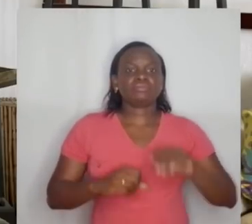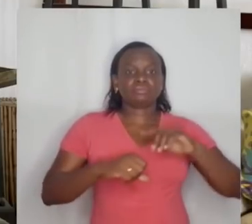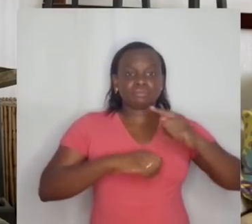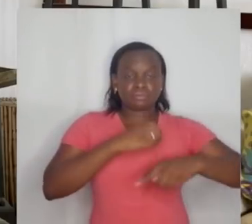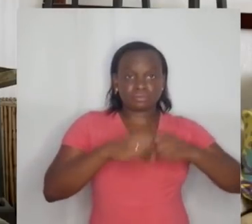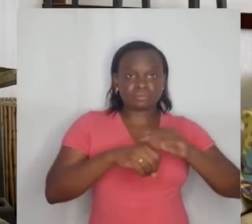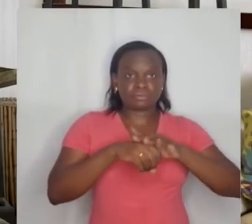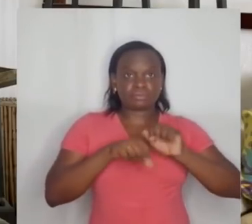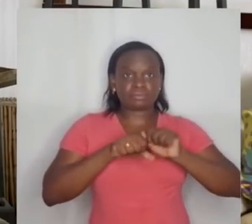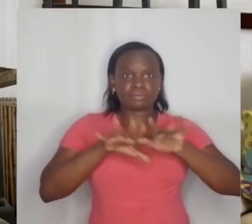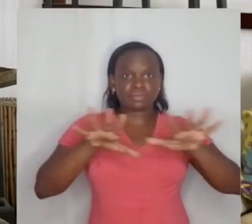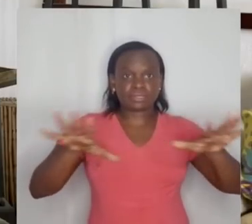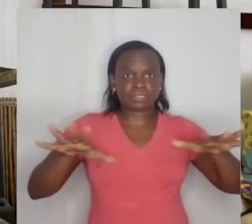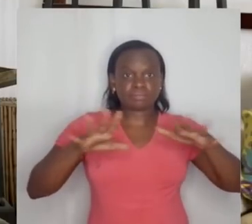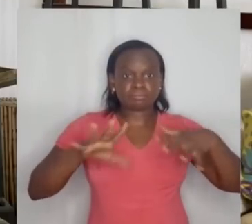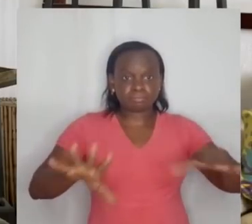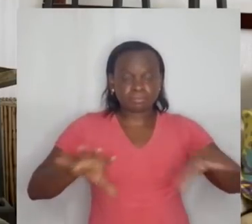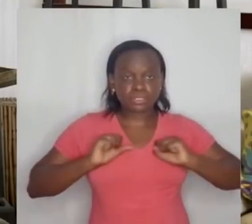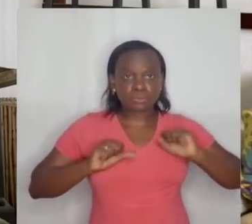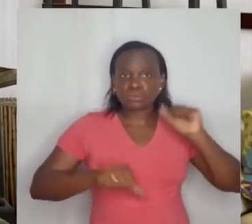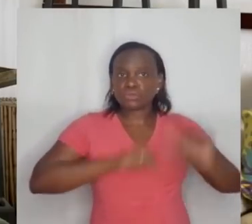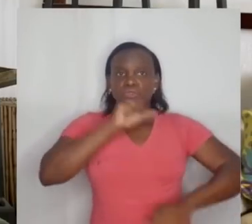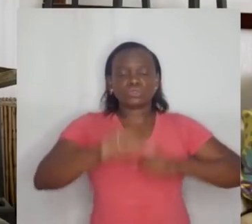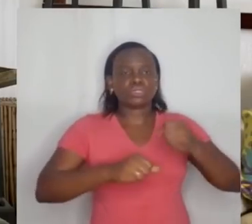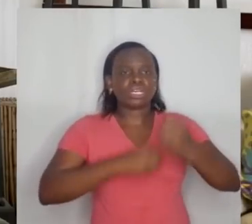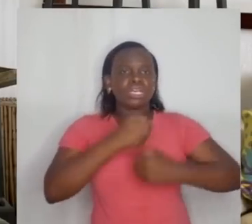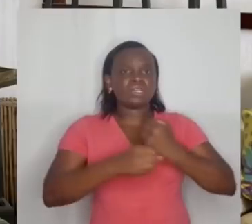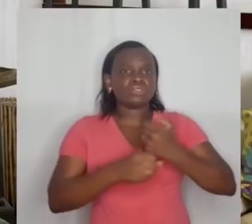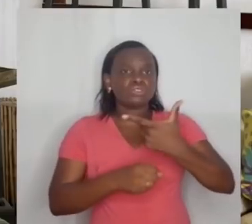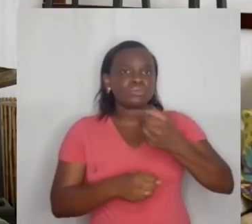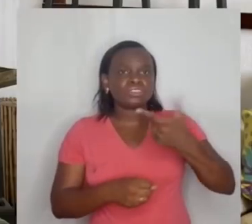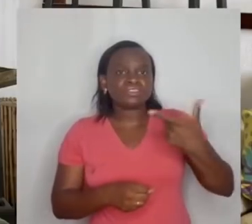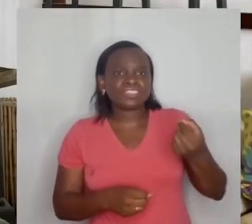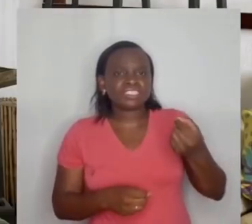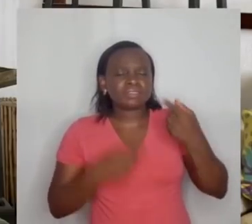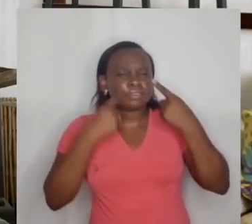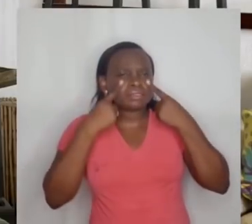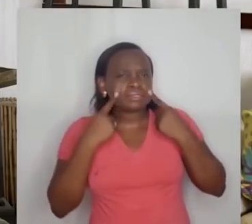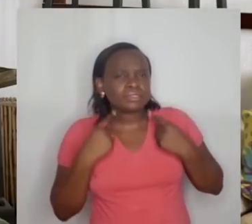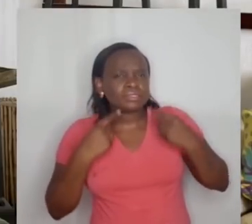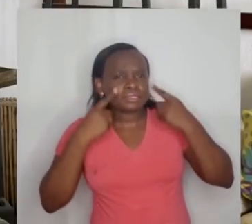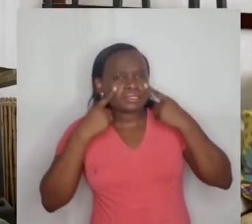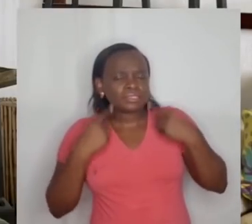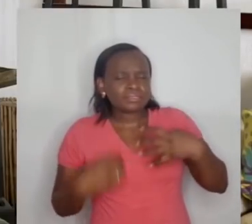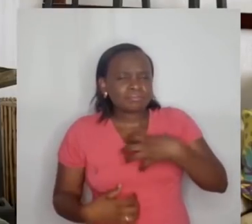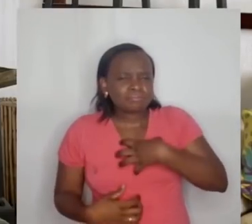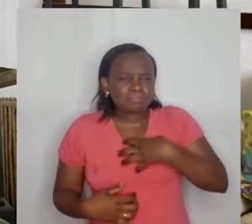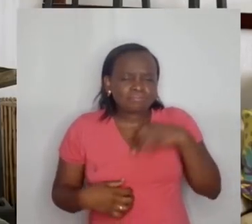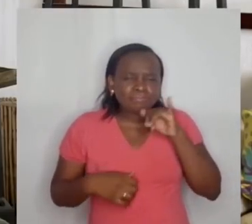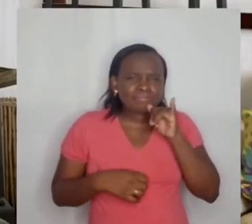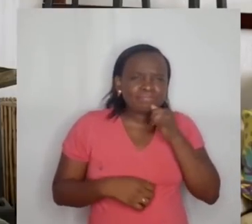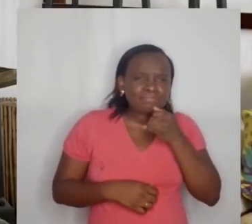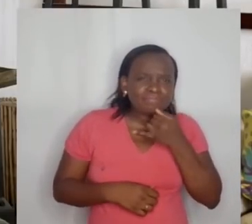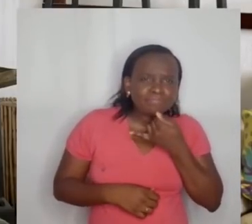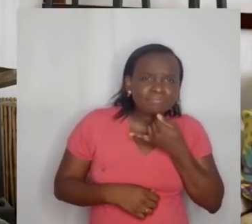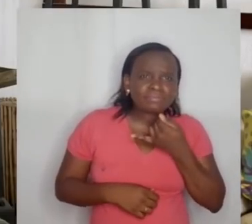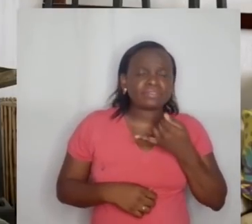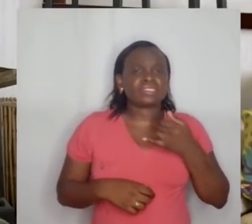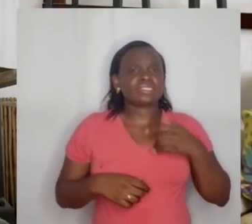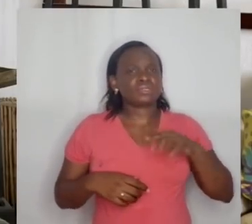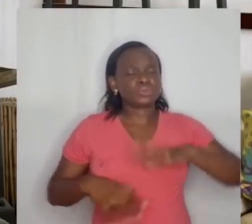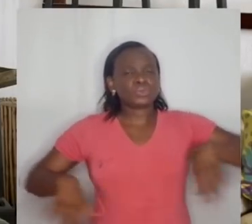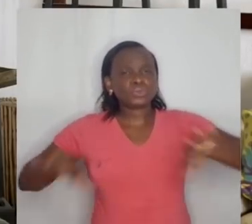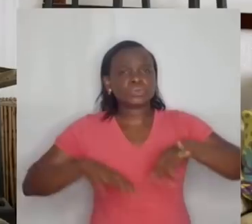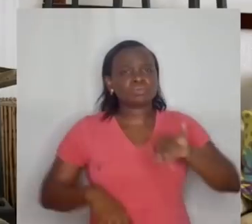A pandemia que nos atingiu transformou 2020 em um ano de lágrimas, um ano de tristeza, um ano de